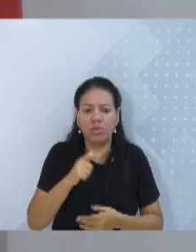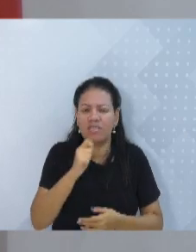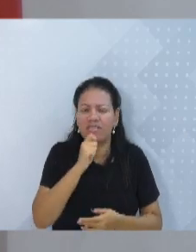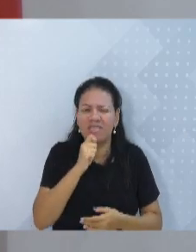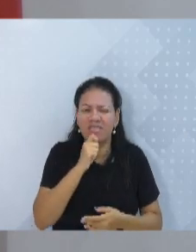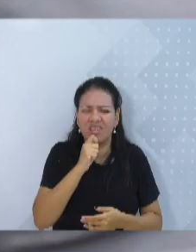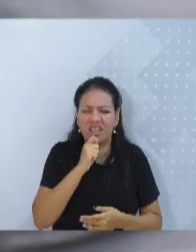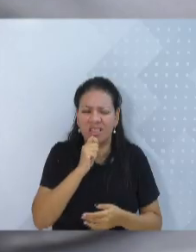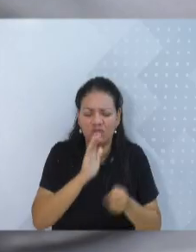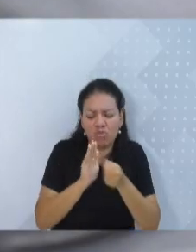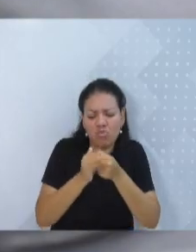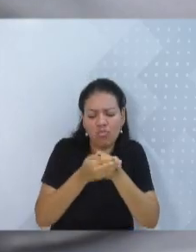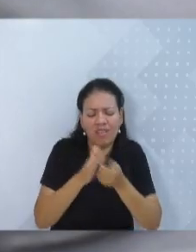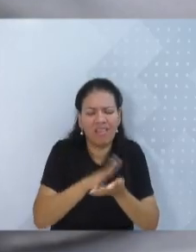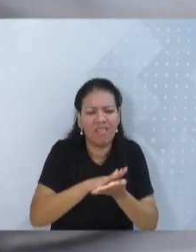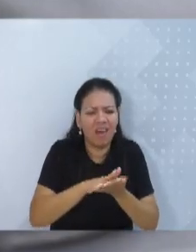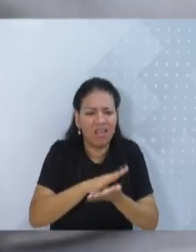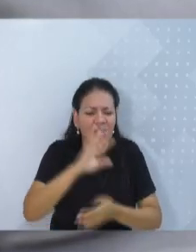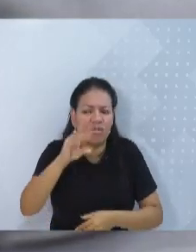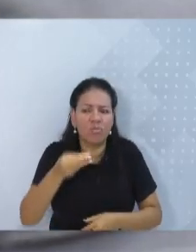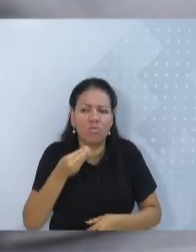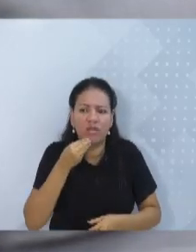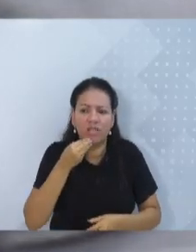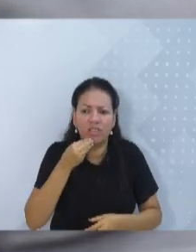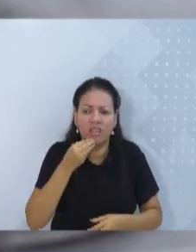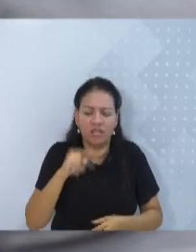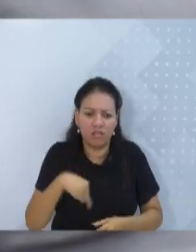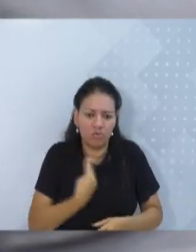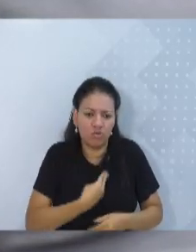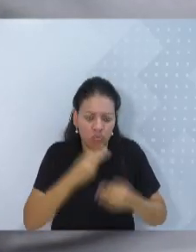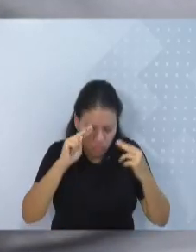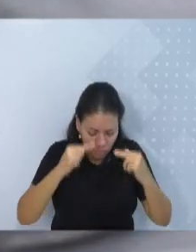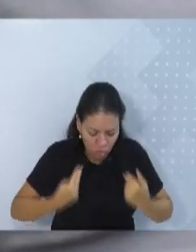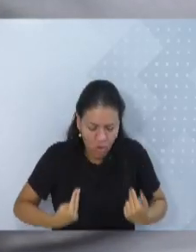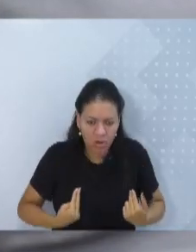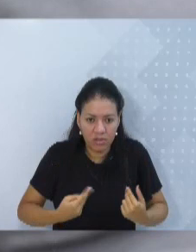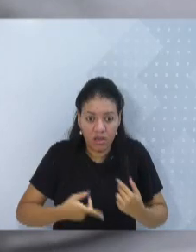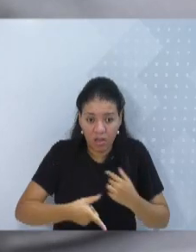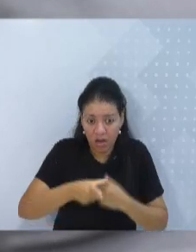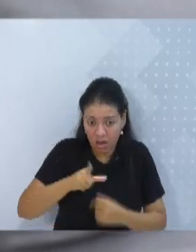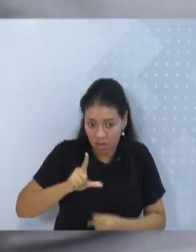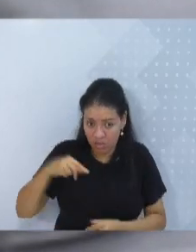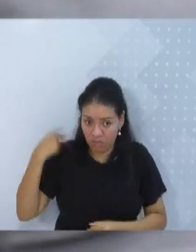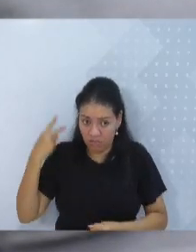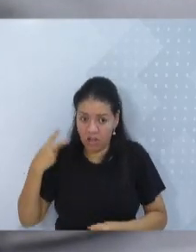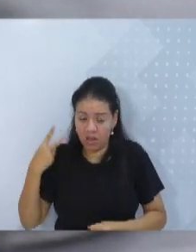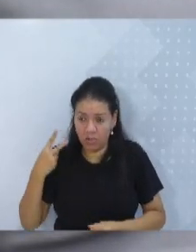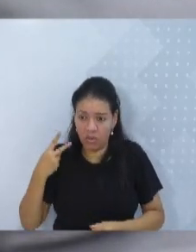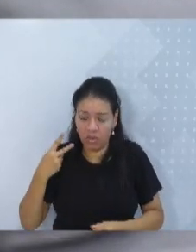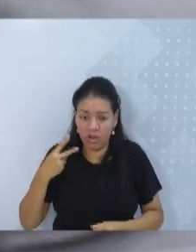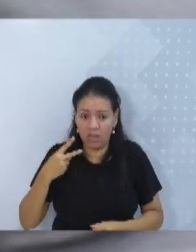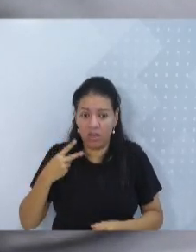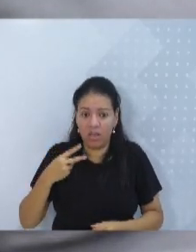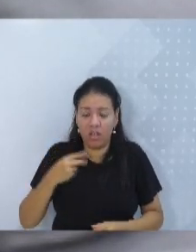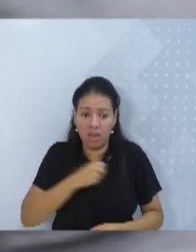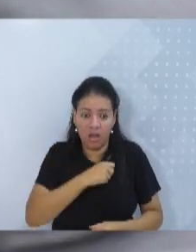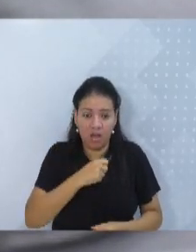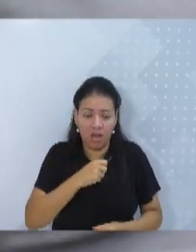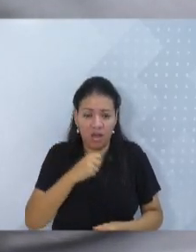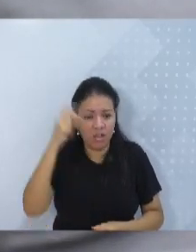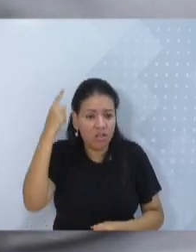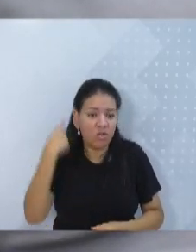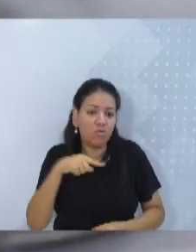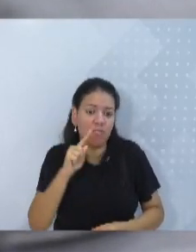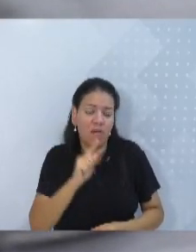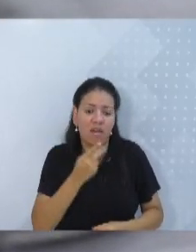ter a oportunidade de ser a gente mesmo antes de vereadora A Silmara falar e eu